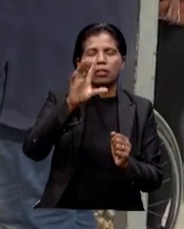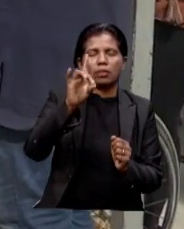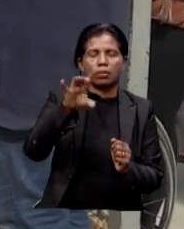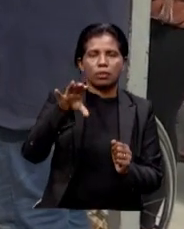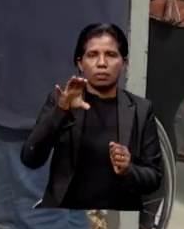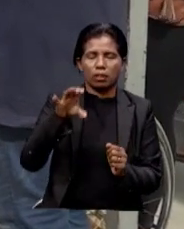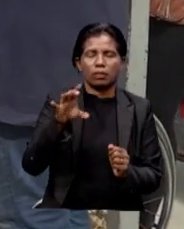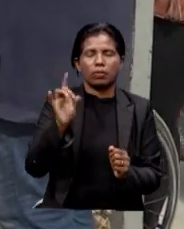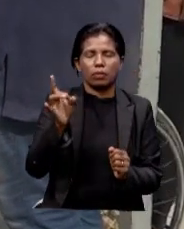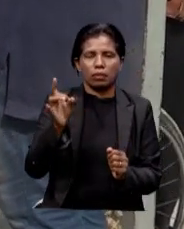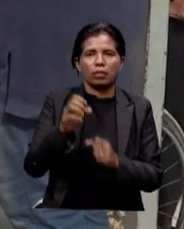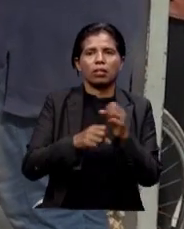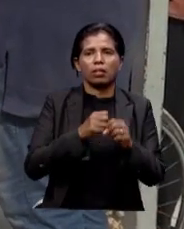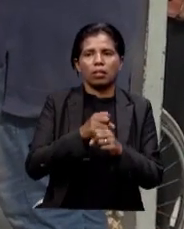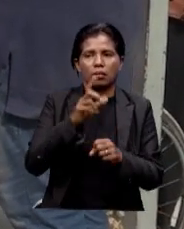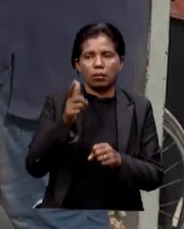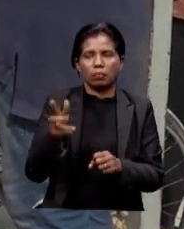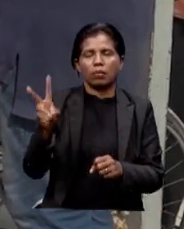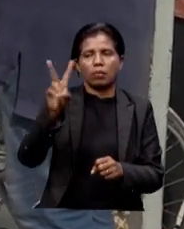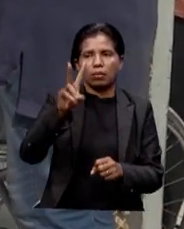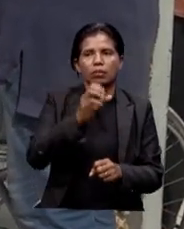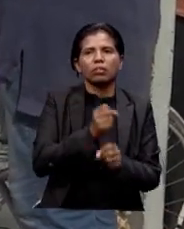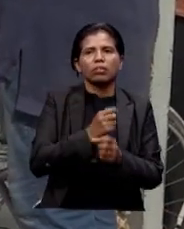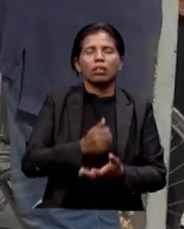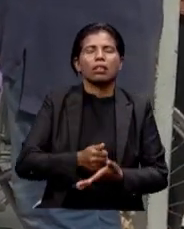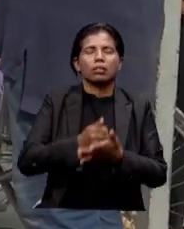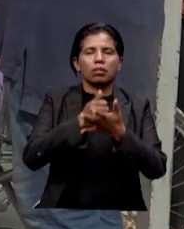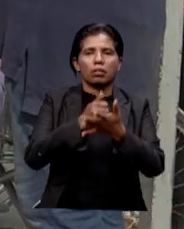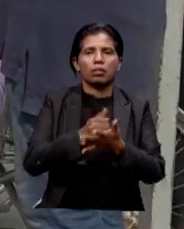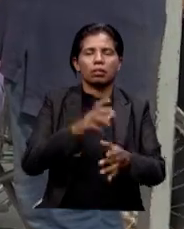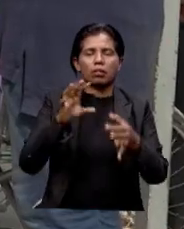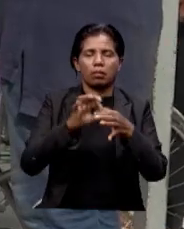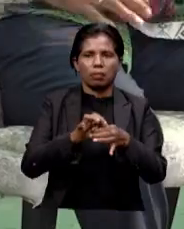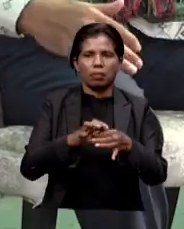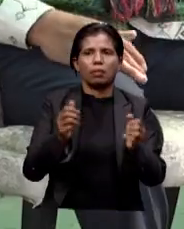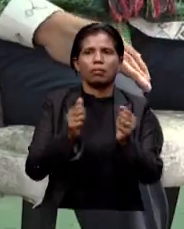no ihatinan rihun rua, rua nulo resin rua ne, halotan ação caridade, ba membro